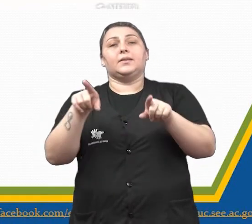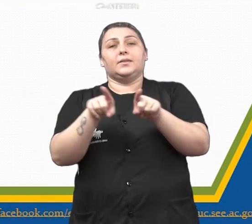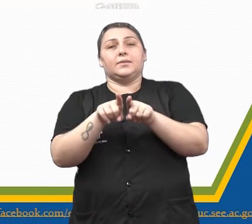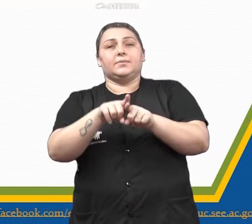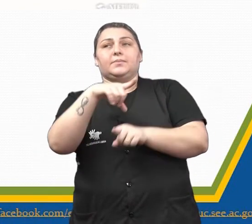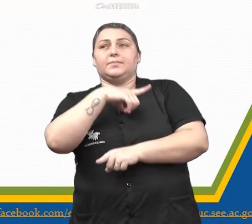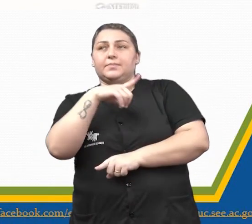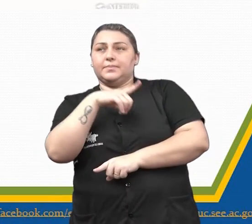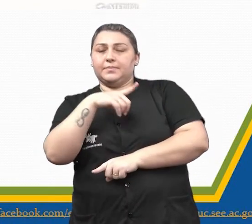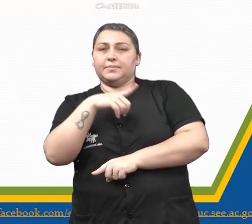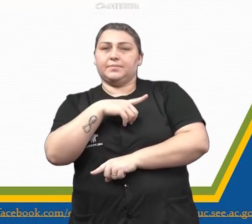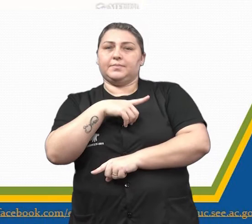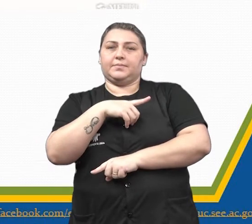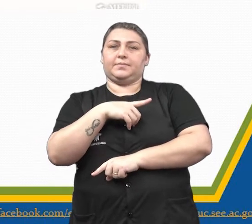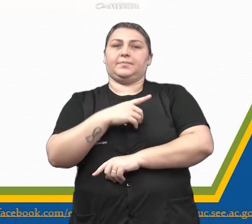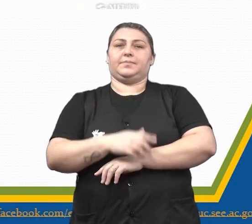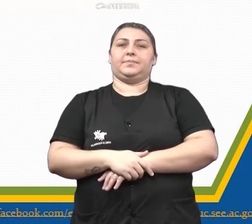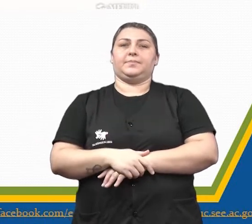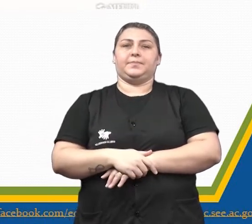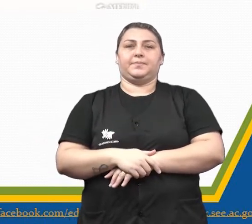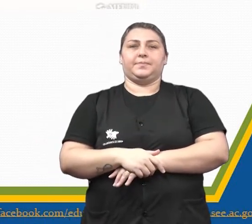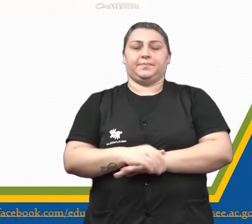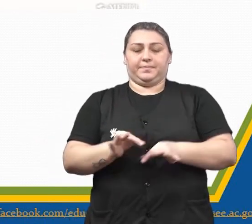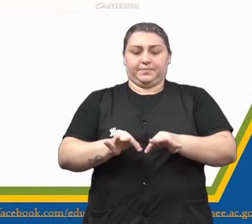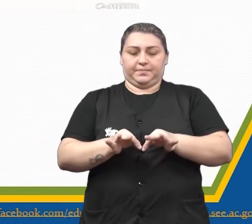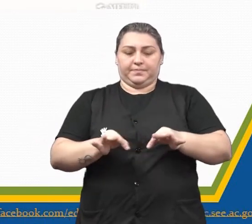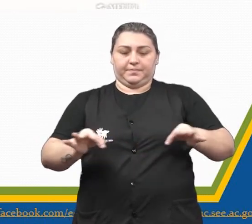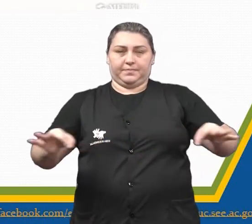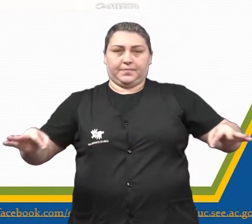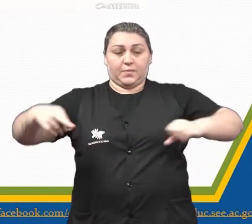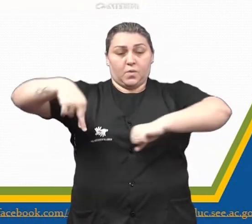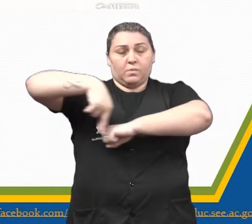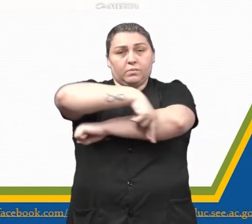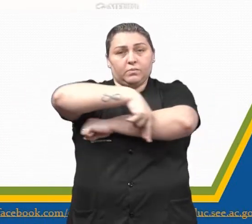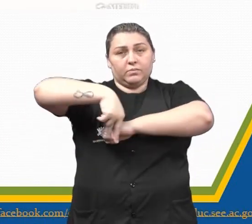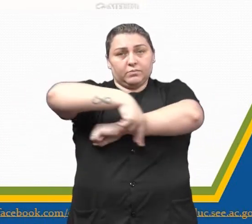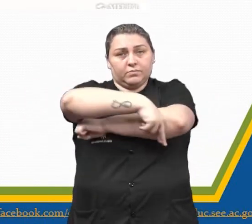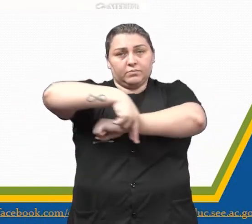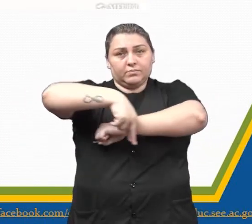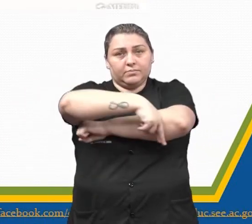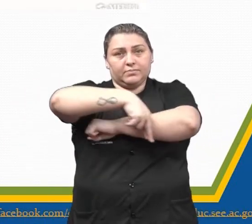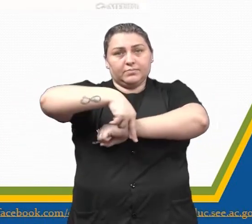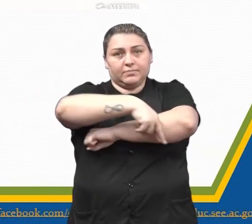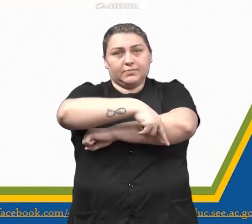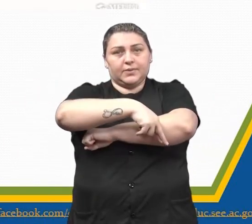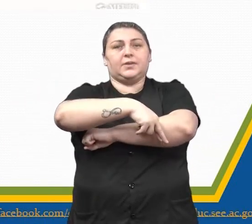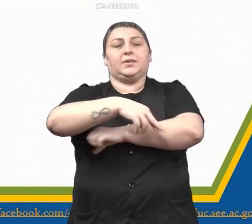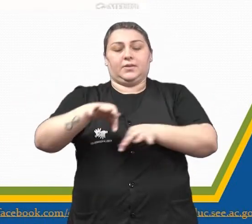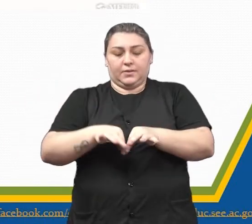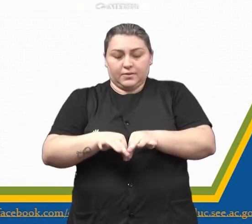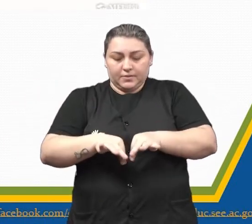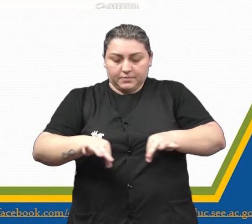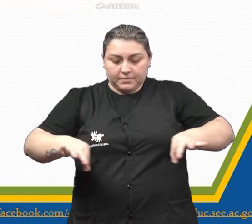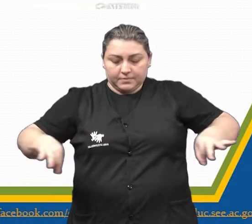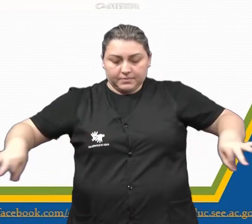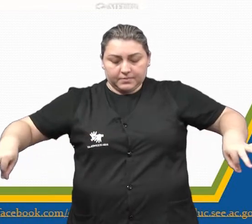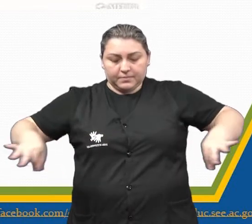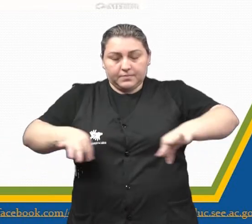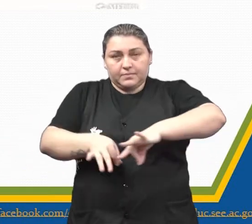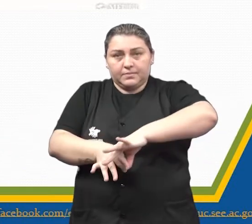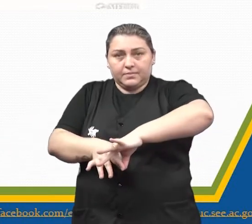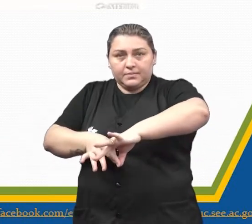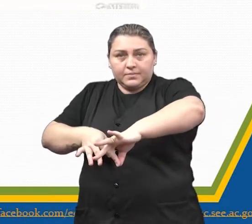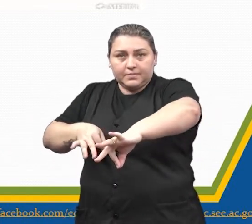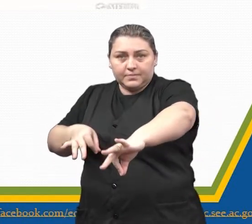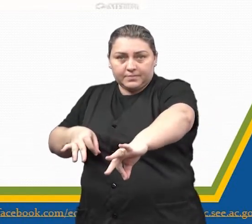Temos um tipo de medida, né, de rodovias, né, que se mede